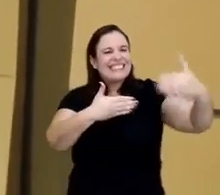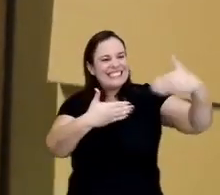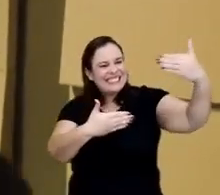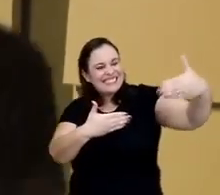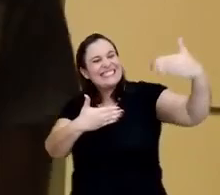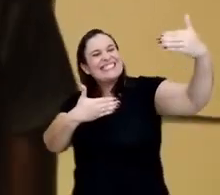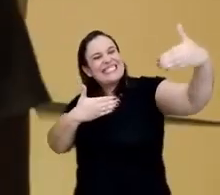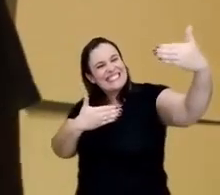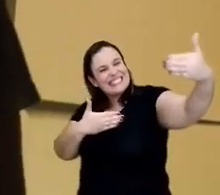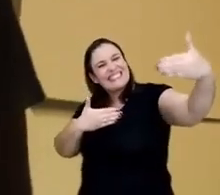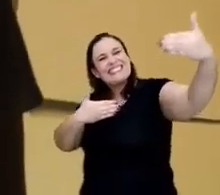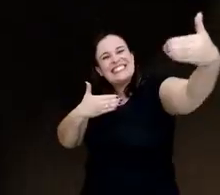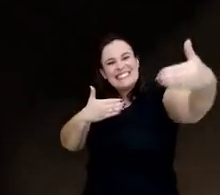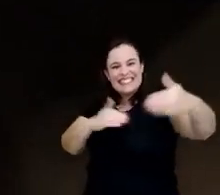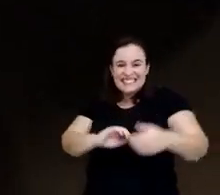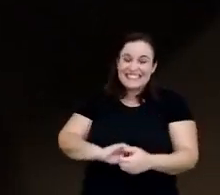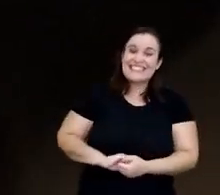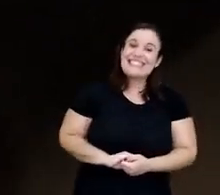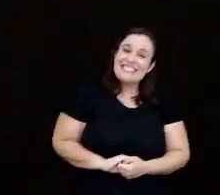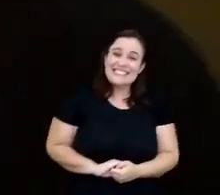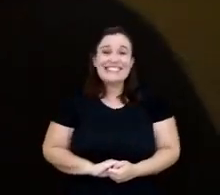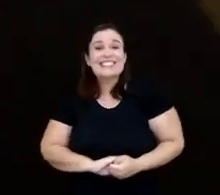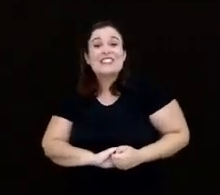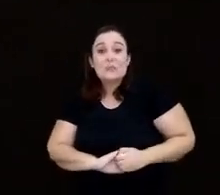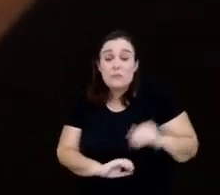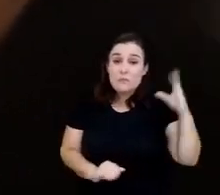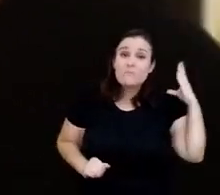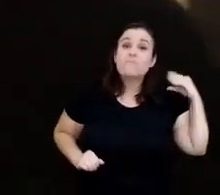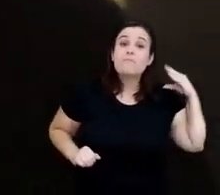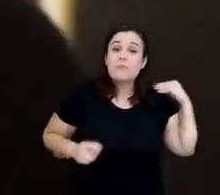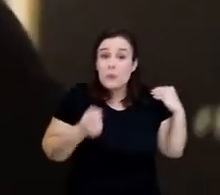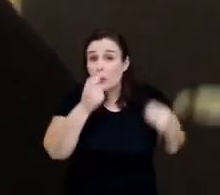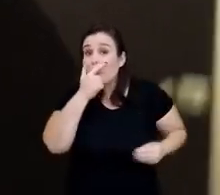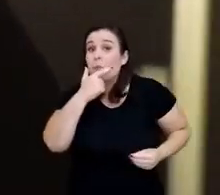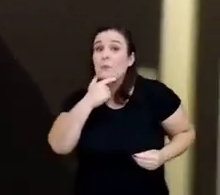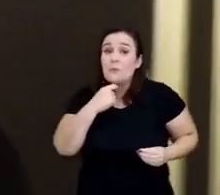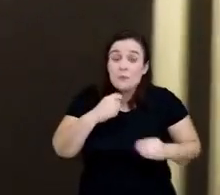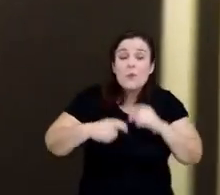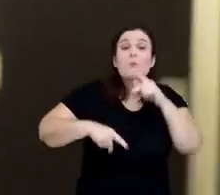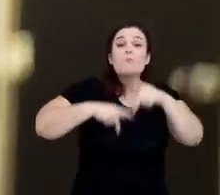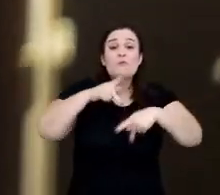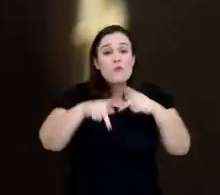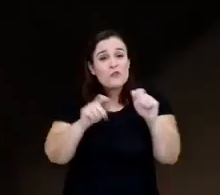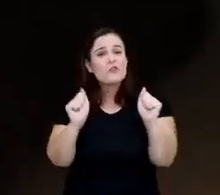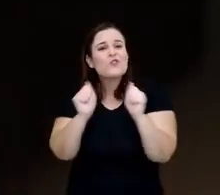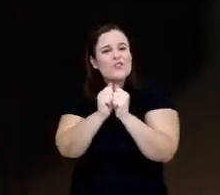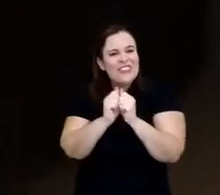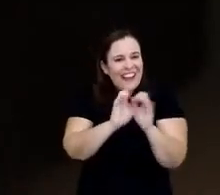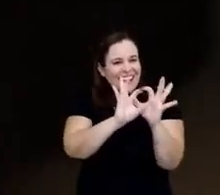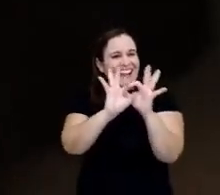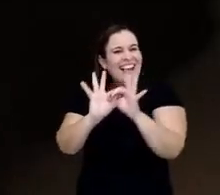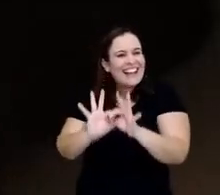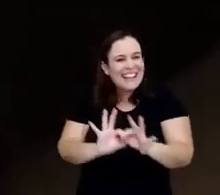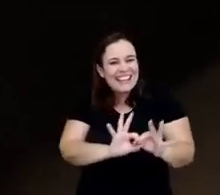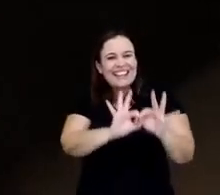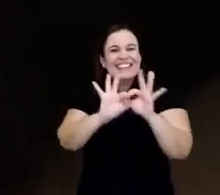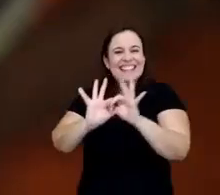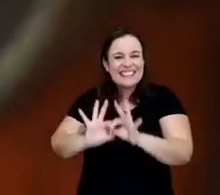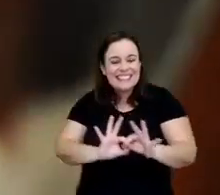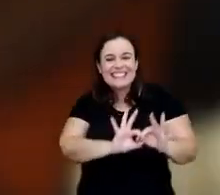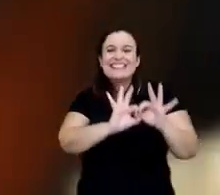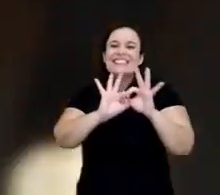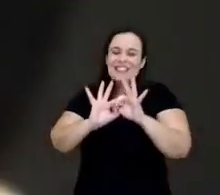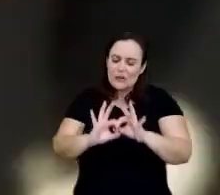vai sair, vai sair. Era um dinamoro e o povo. Era um dinamoro e